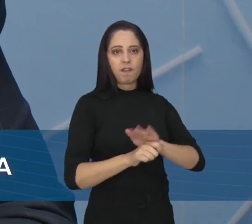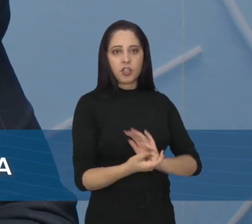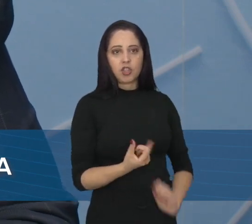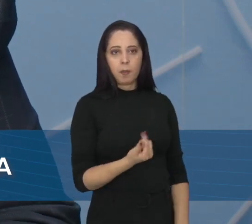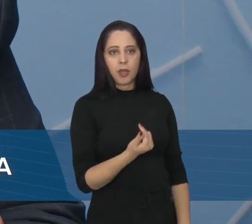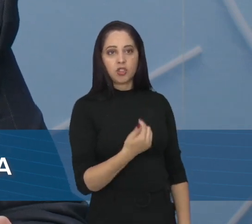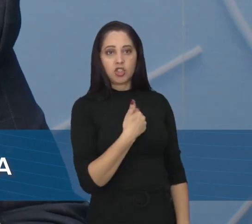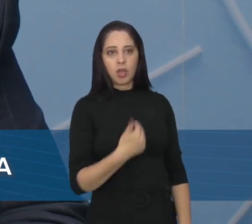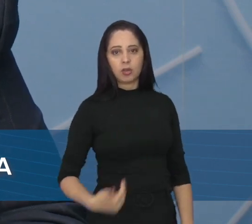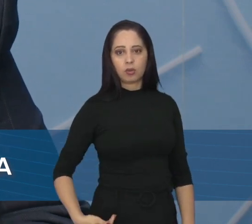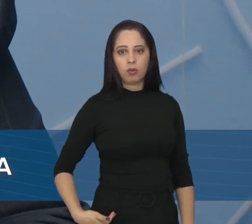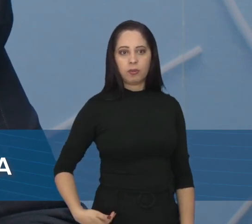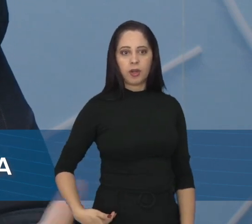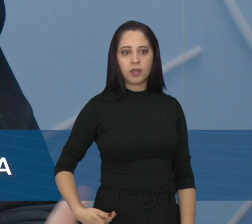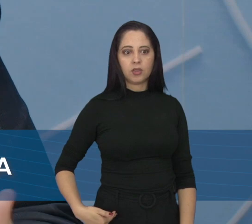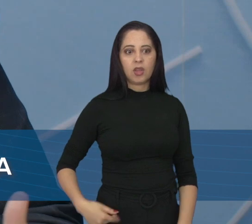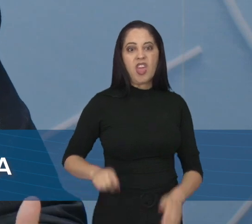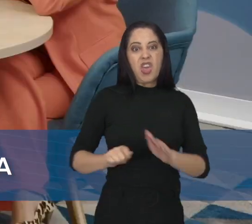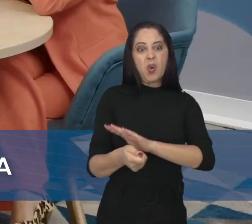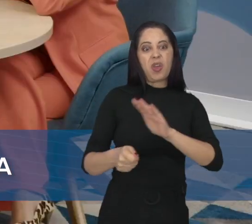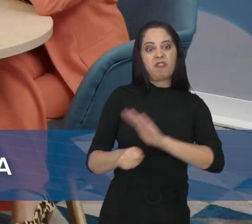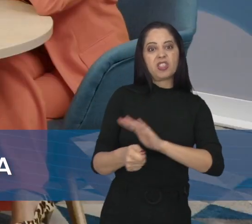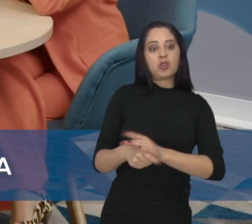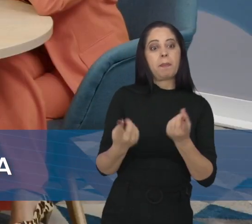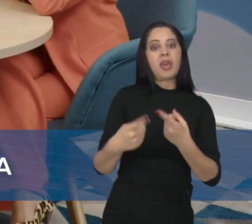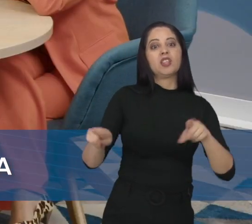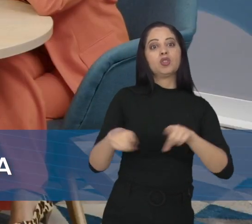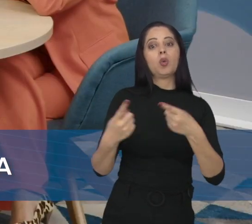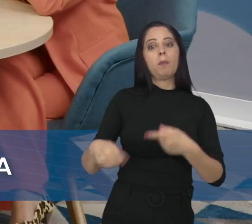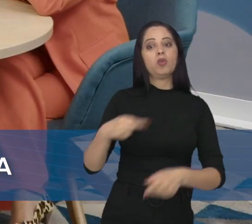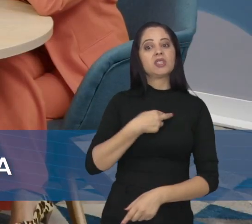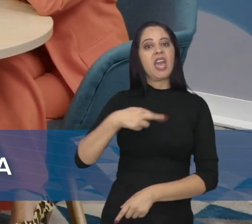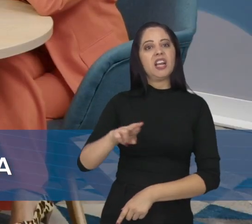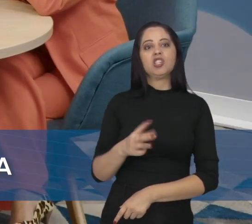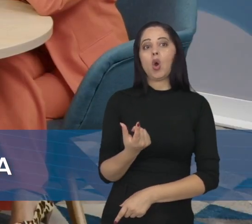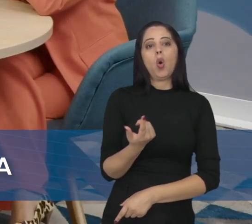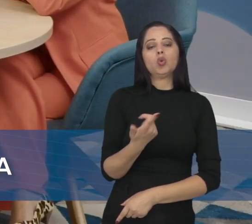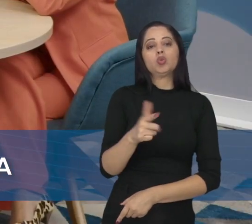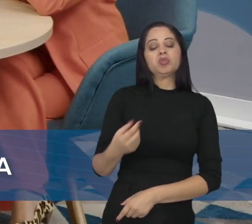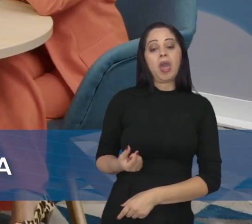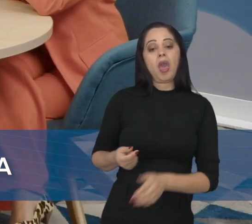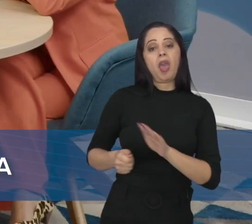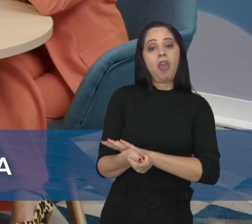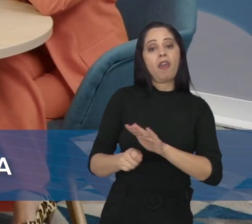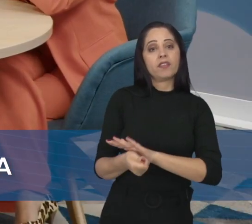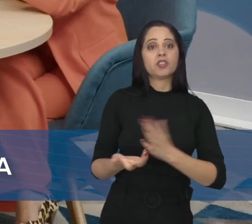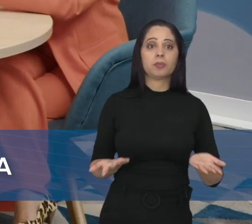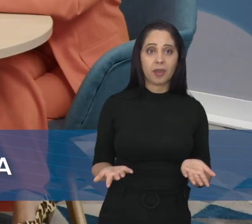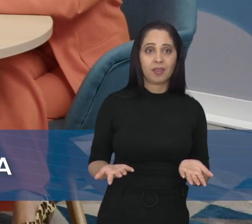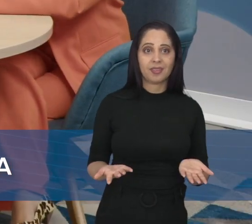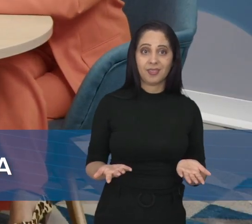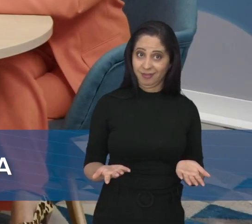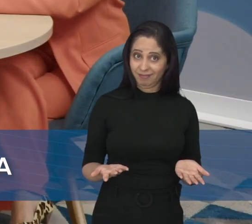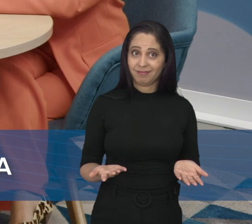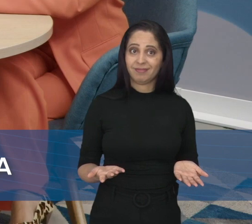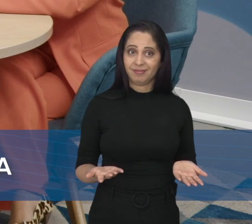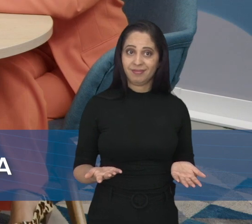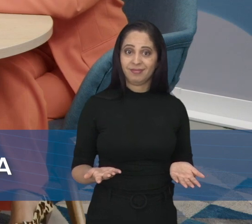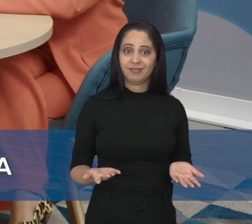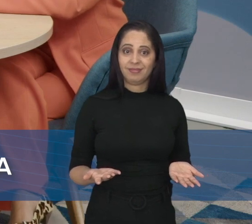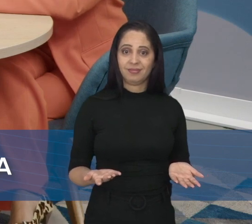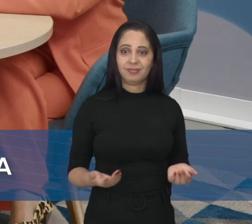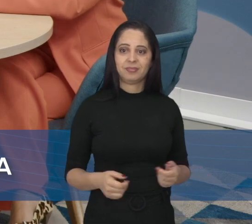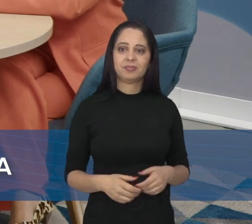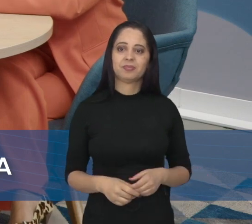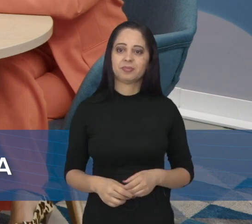popular religiosa não tenha, ou qualquer expressão religiosa tenha. É verdade. É uma luta de muitos anos dentro do legislativo.